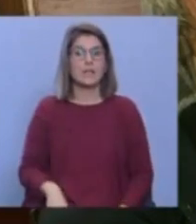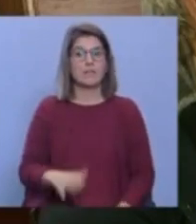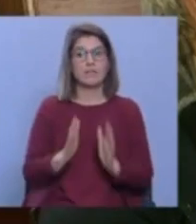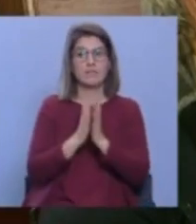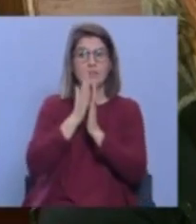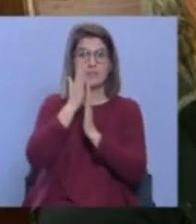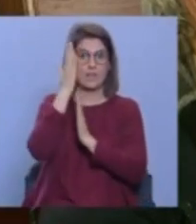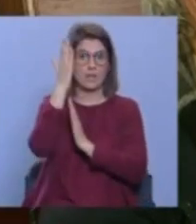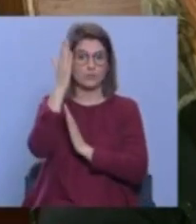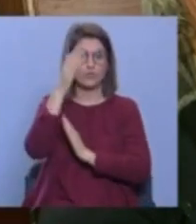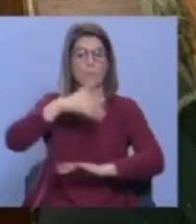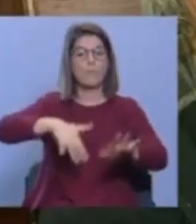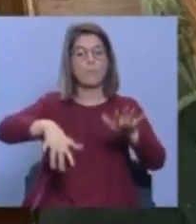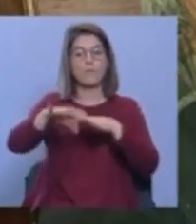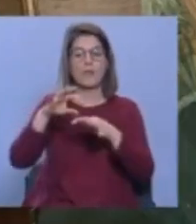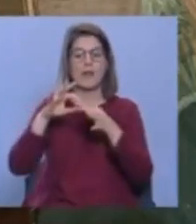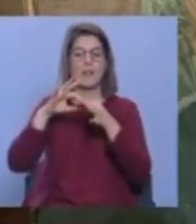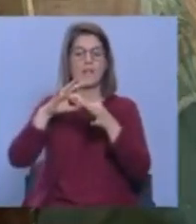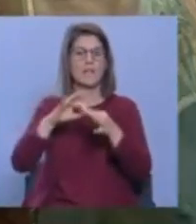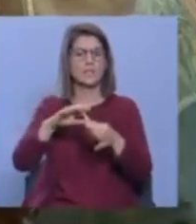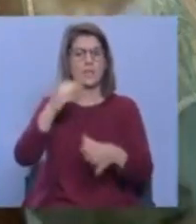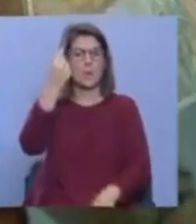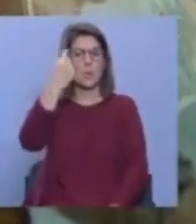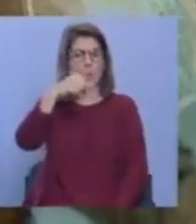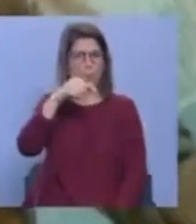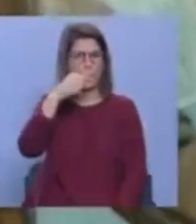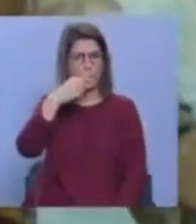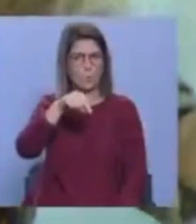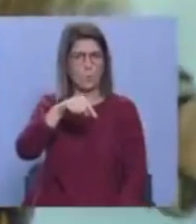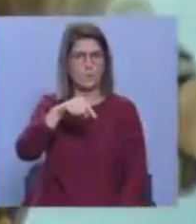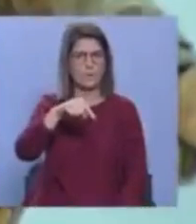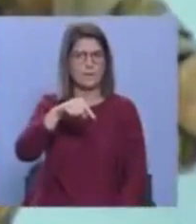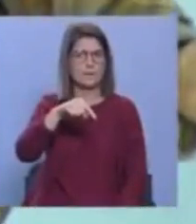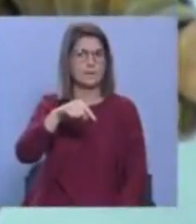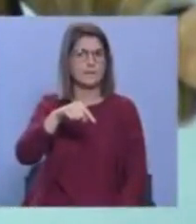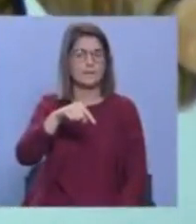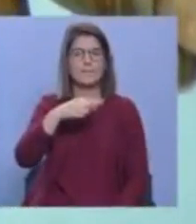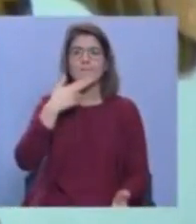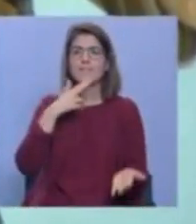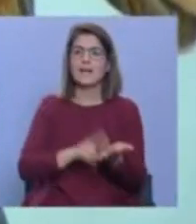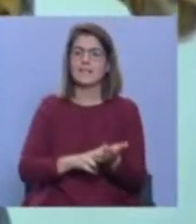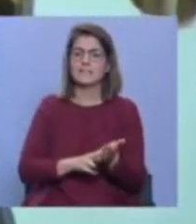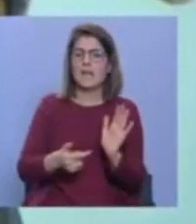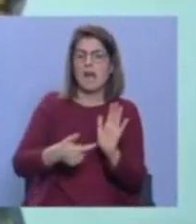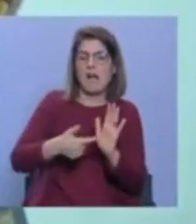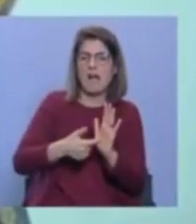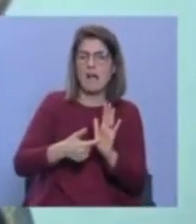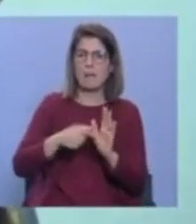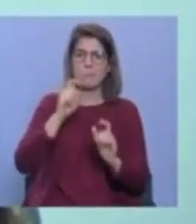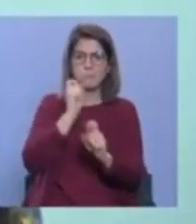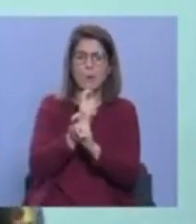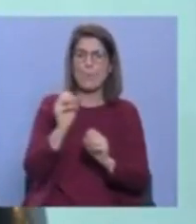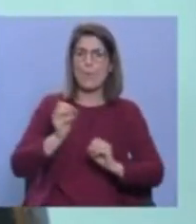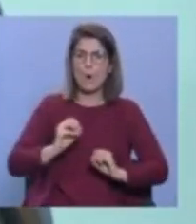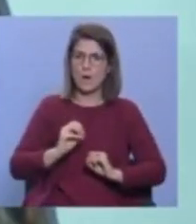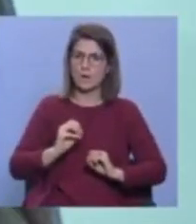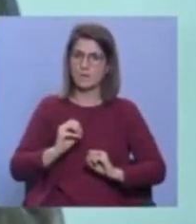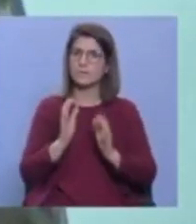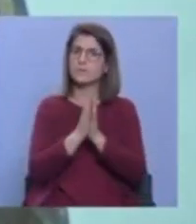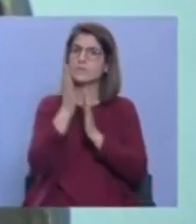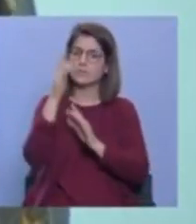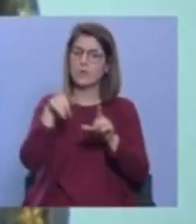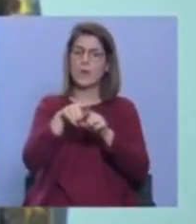faz com o povo, que não envolve exigências. Deus perdoa ao povo de